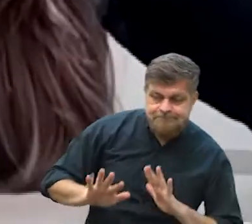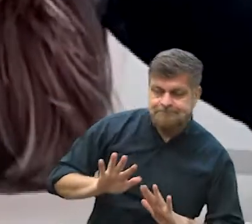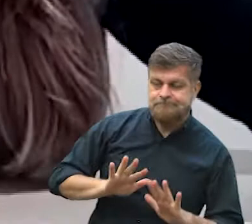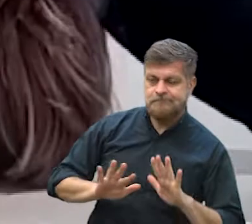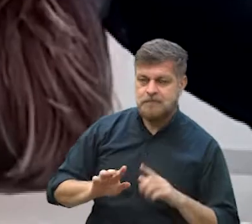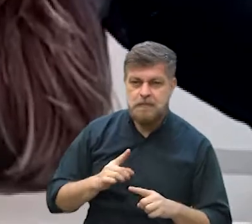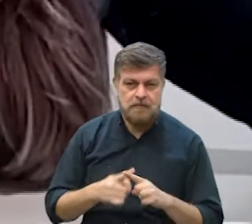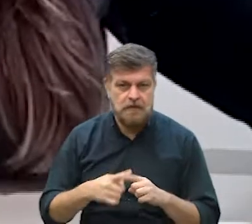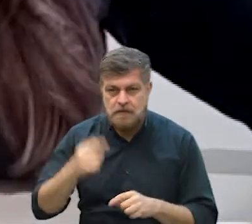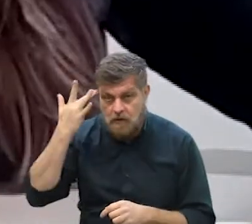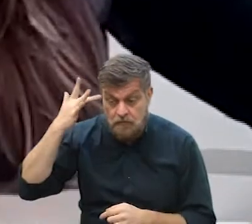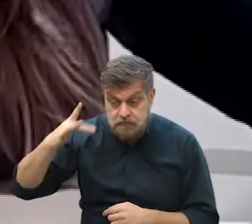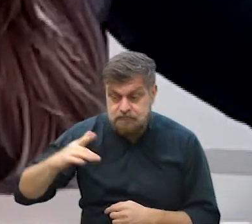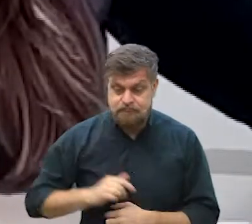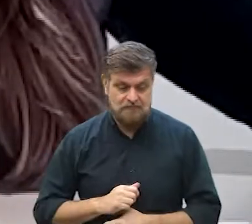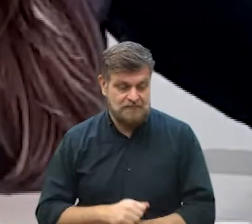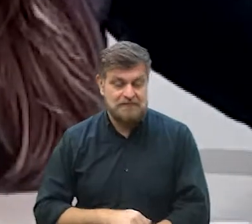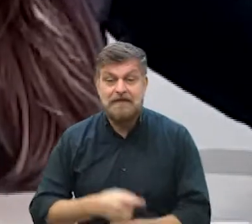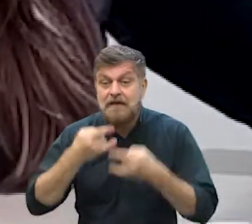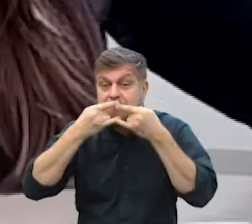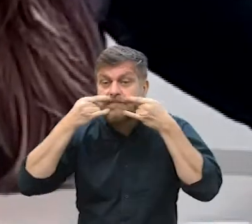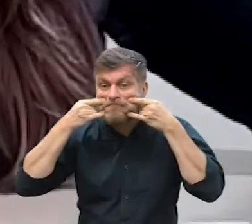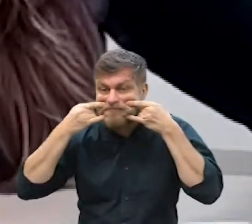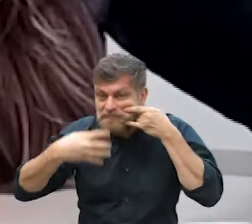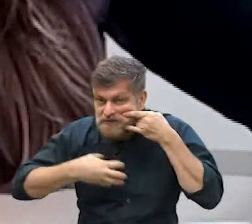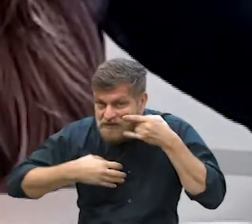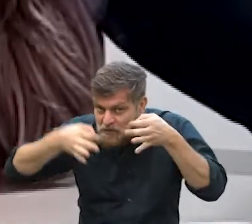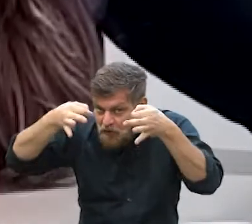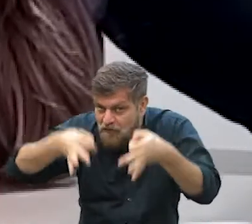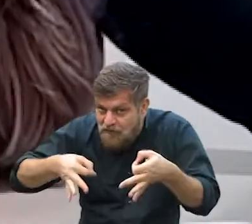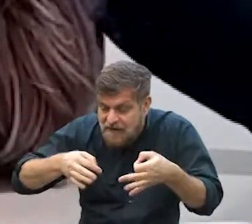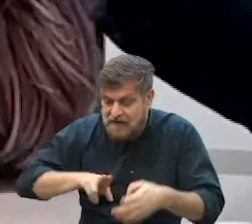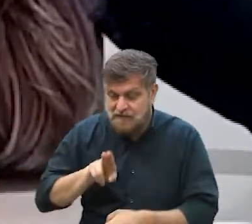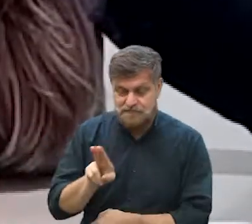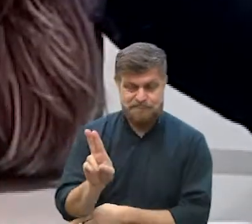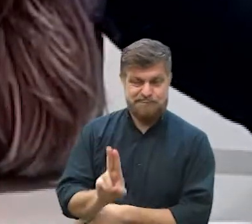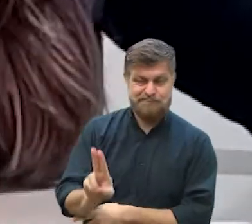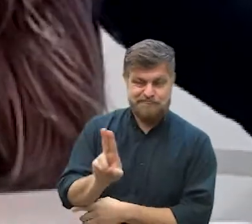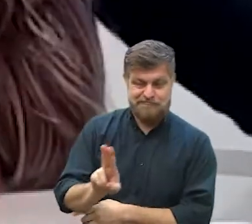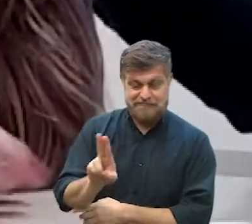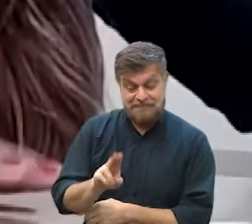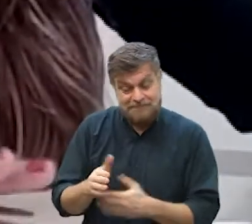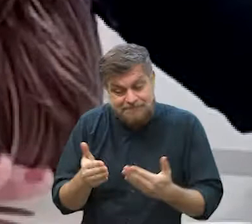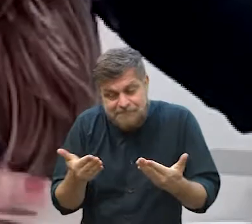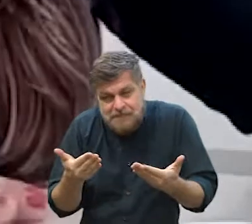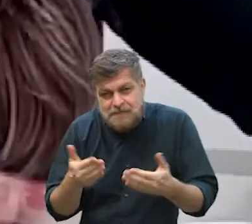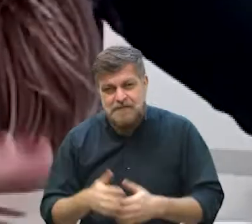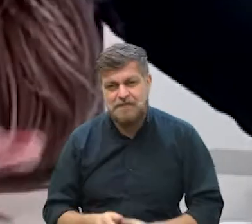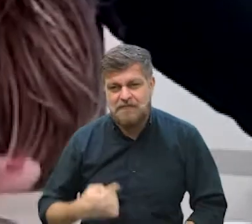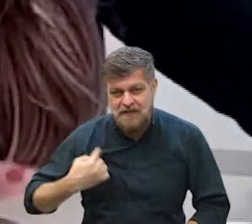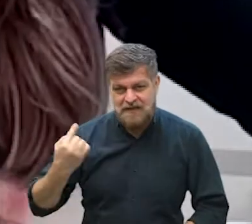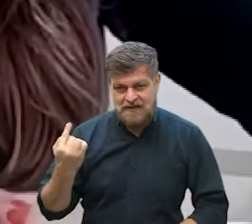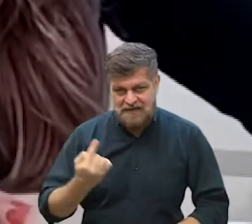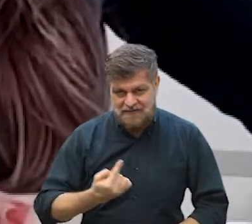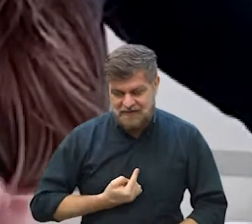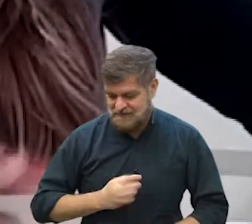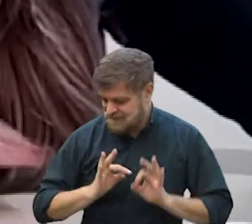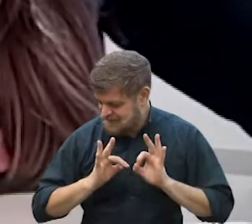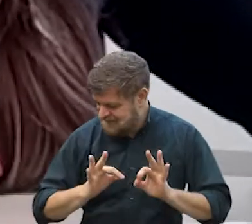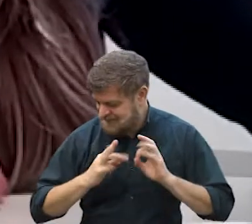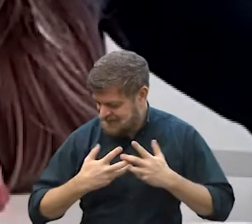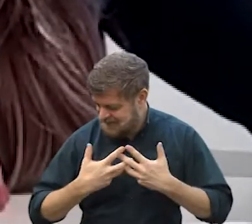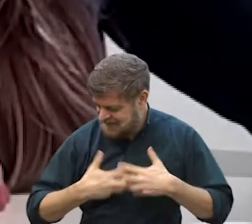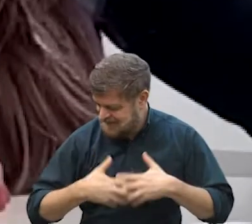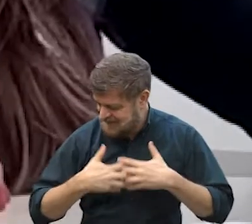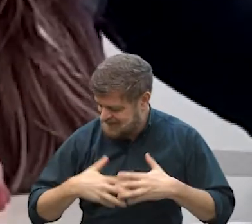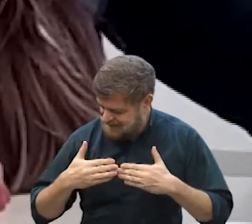inseguro, não sabe se as crianças vão usar a máscara da forma correta, né, como foi orientado. Mas está dando tudo certo,